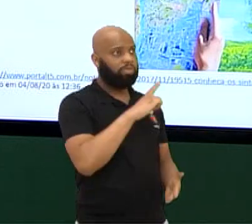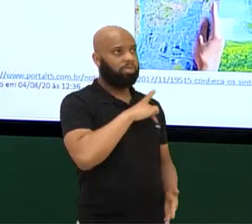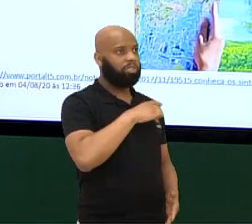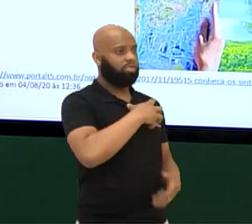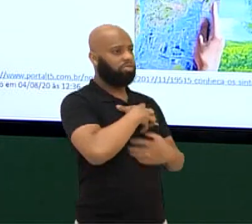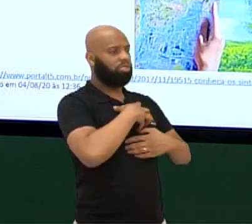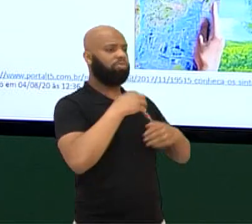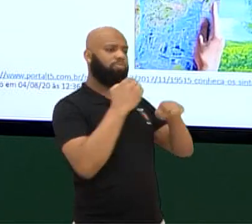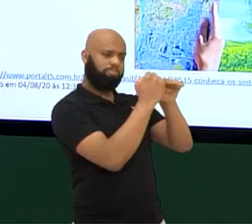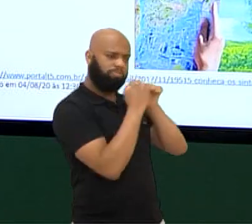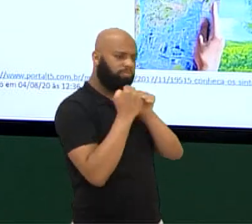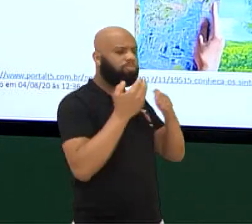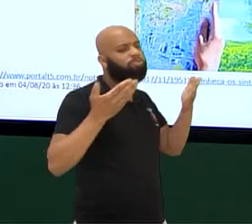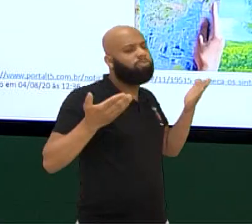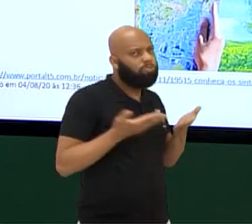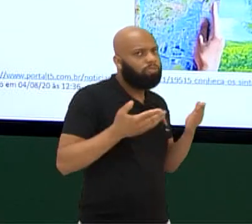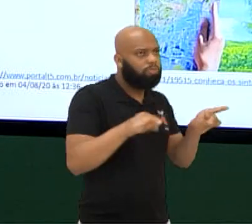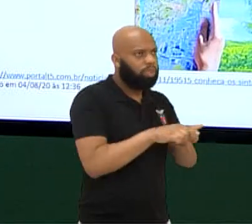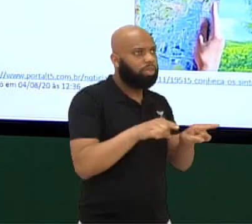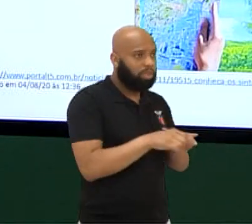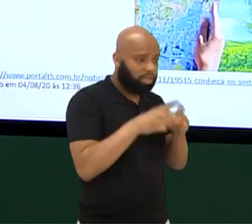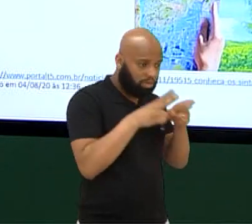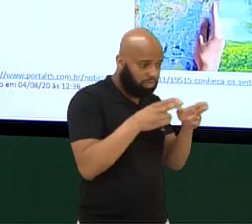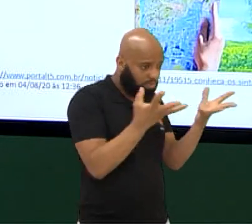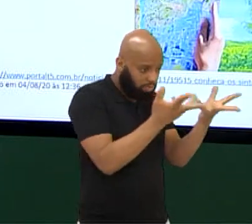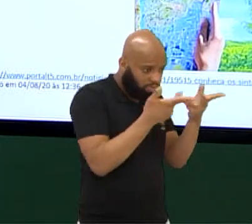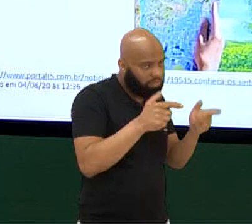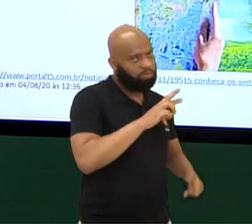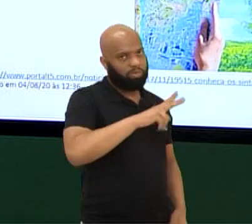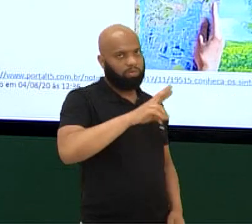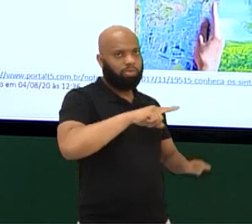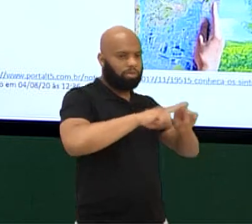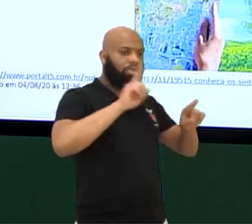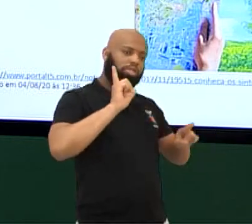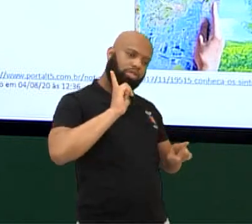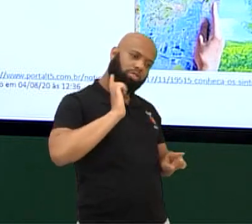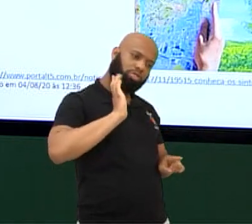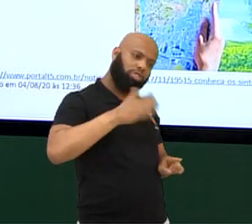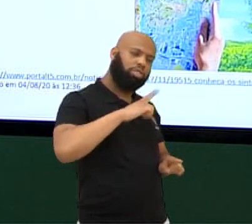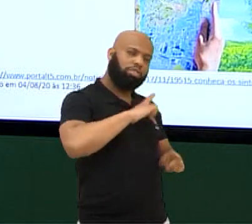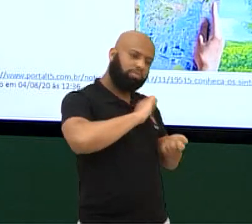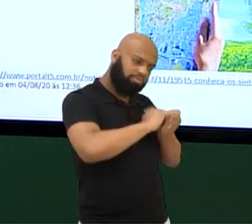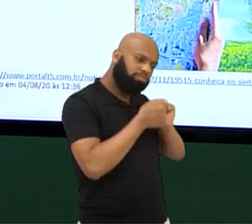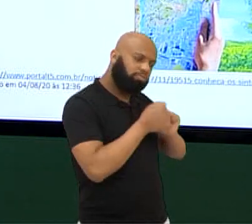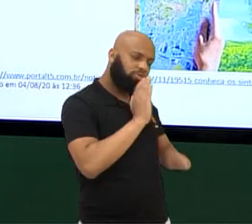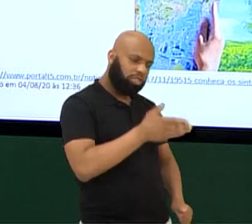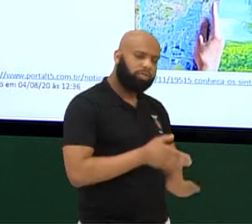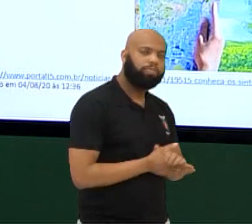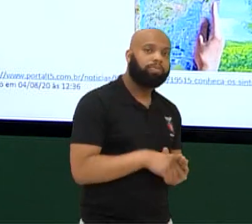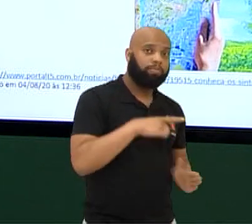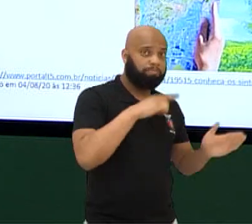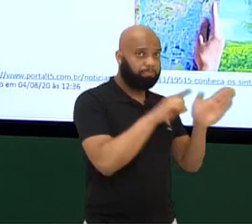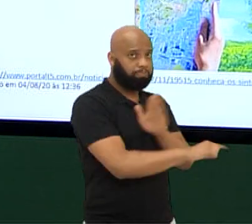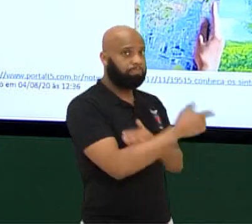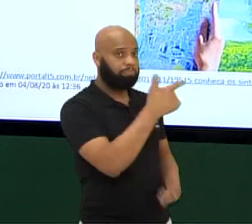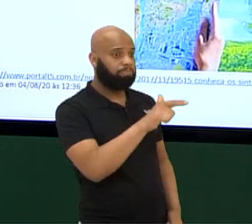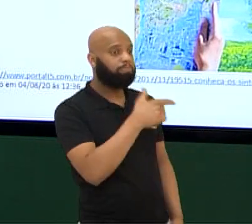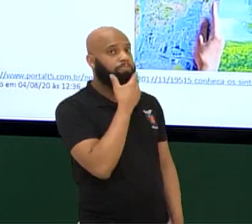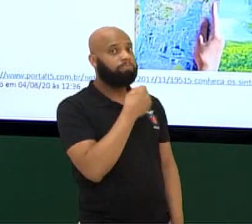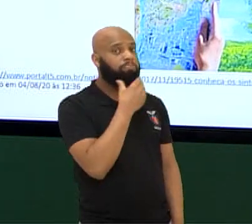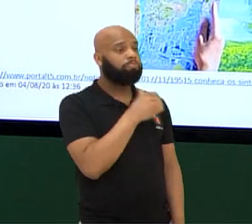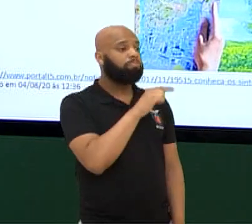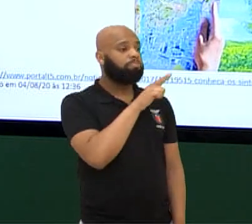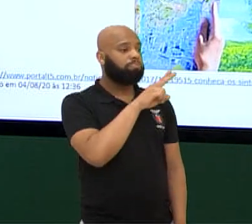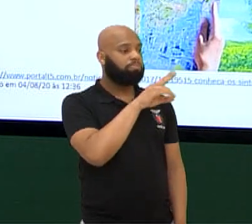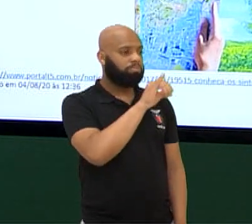assim padronizada como temos hoje. Talvez não com tanta qualidade, certo? Então, mais uma pergunta aqui, ó. O Luiz Roberto, de Ribeirão